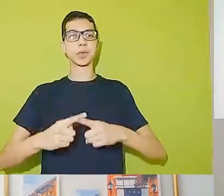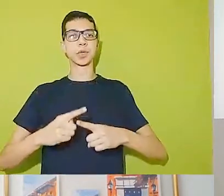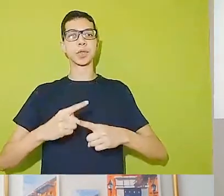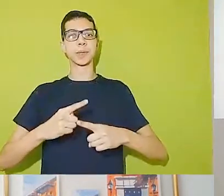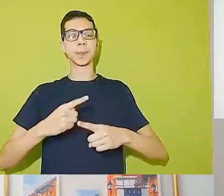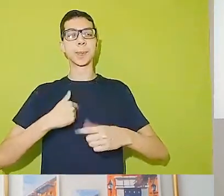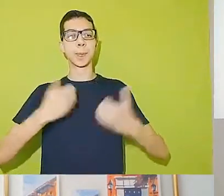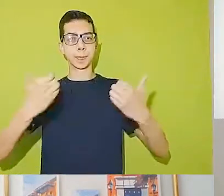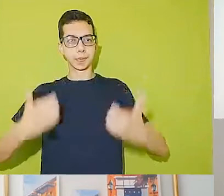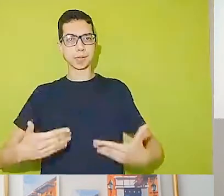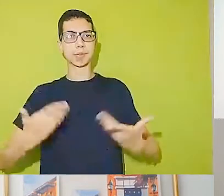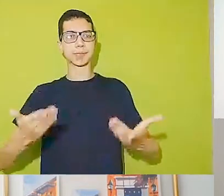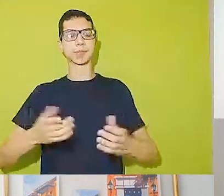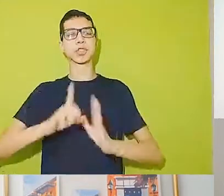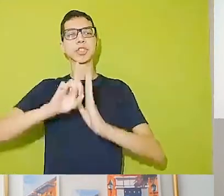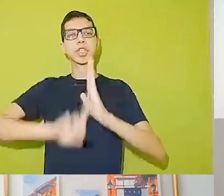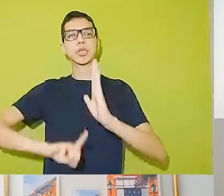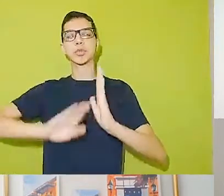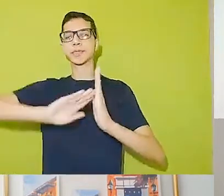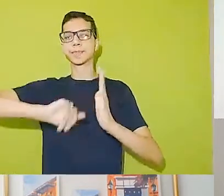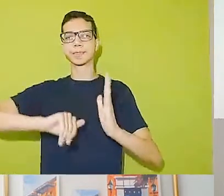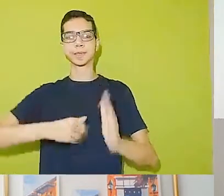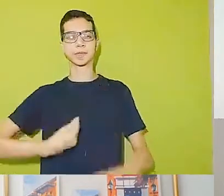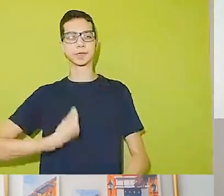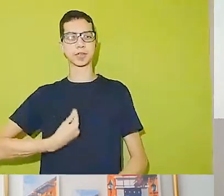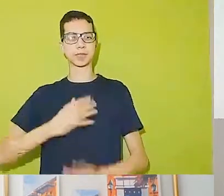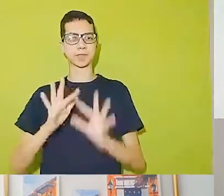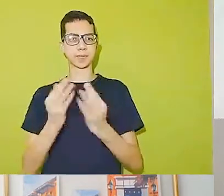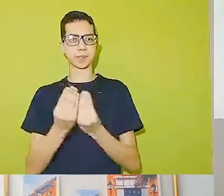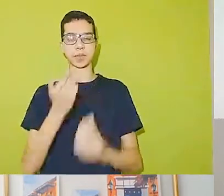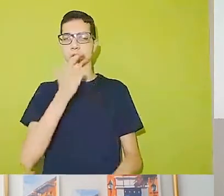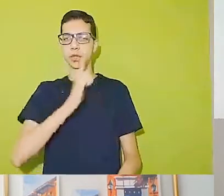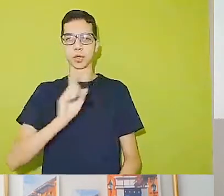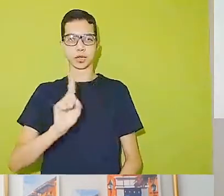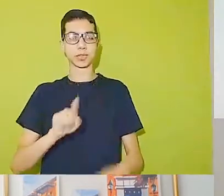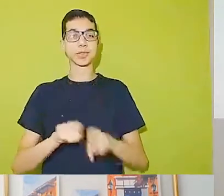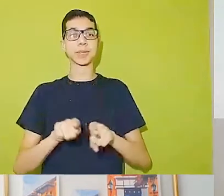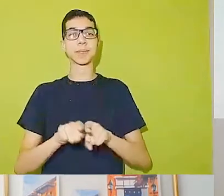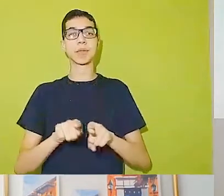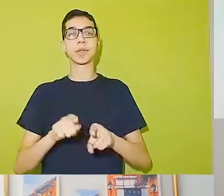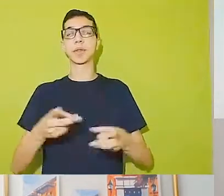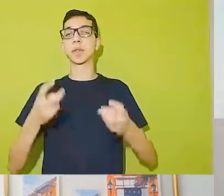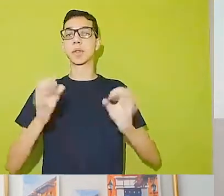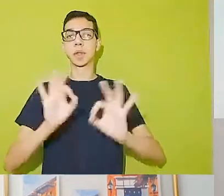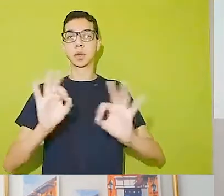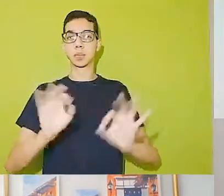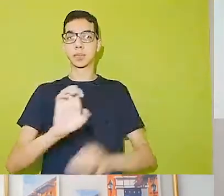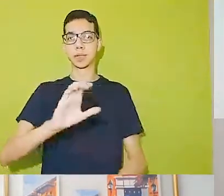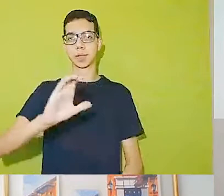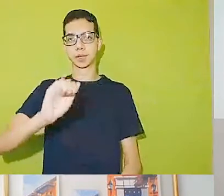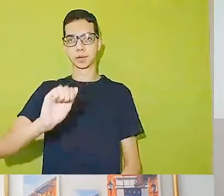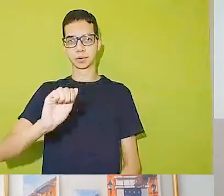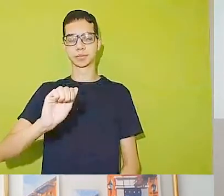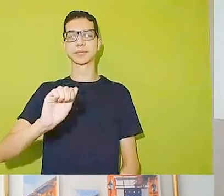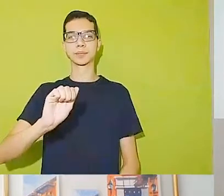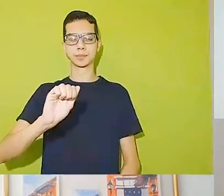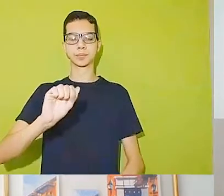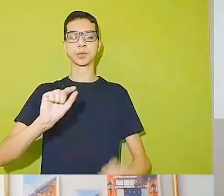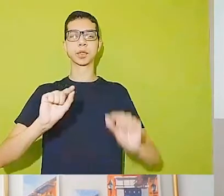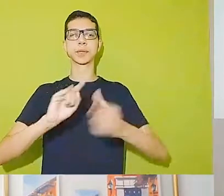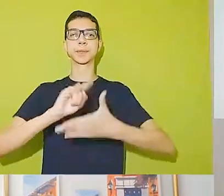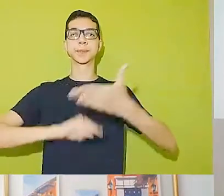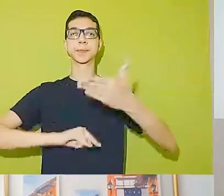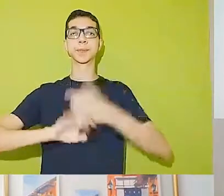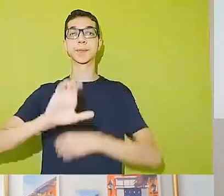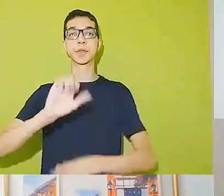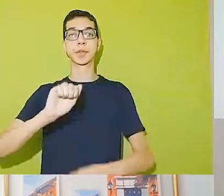violando-se o direito, né, à convivência familiar e não observando-se o Estatuto da Criança e do Adolescente, que prioriza a manutenção da